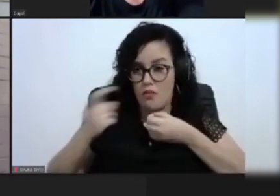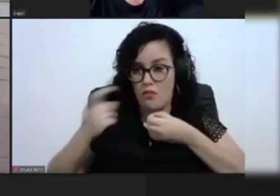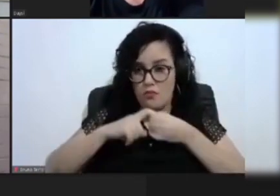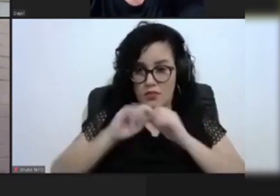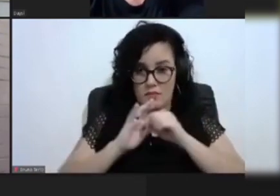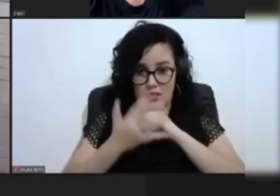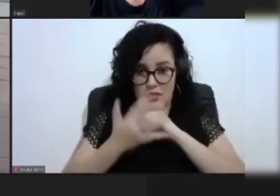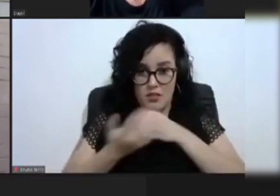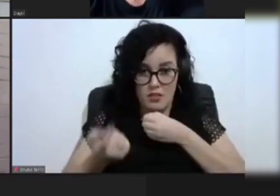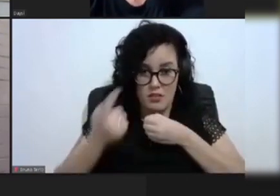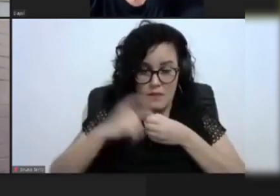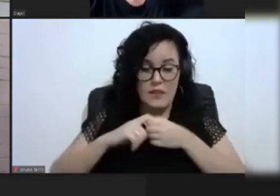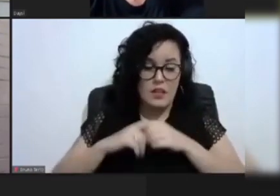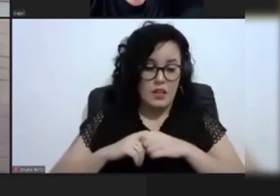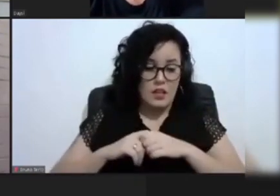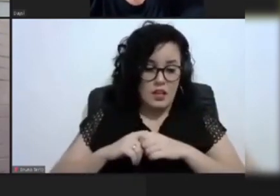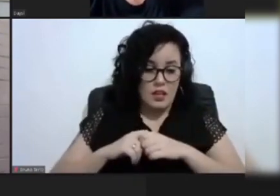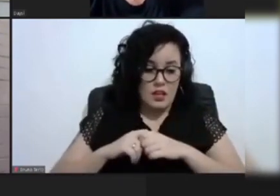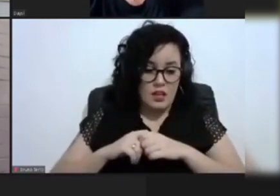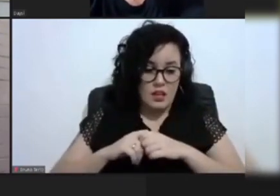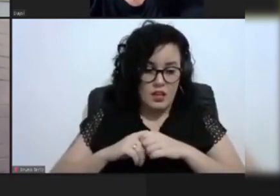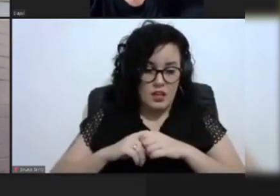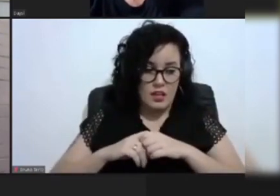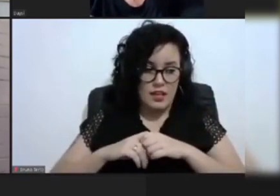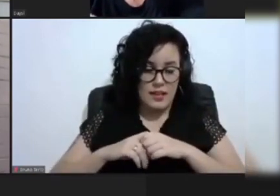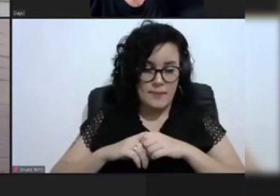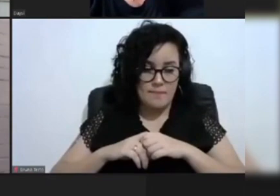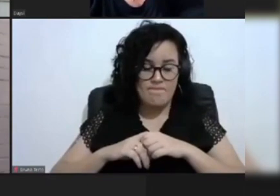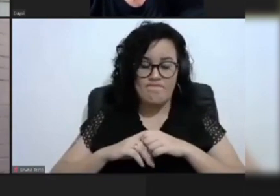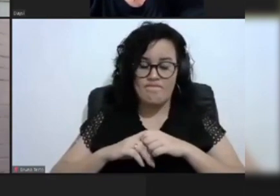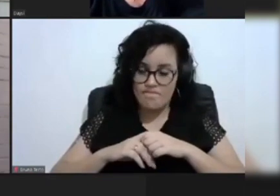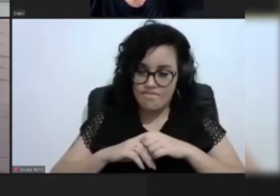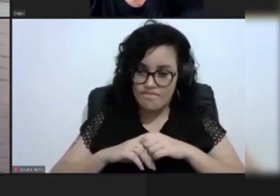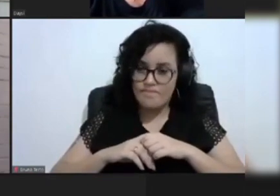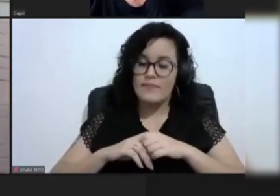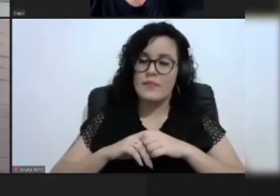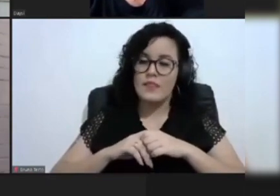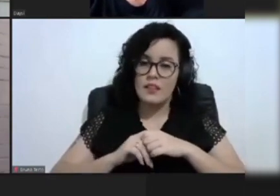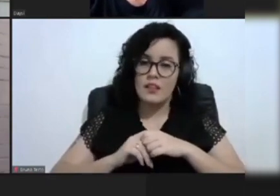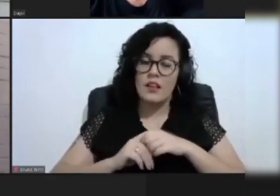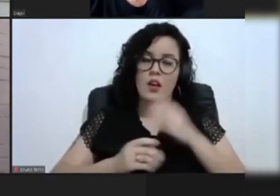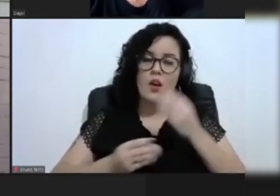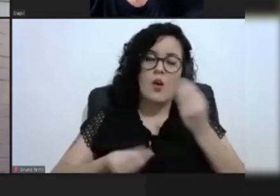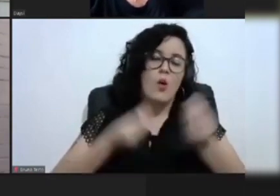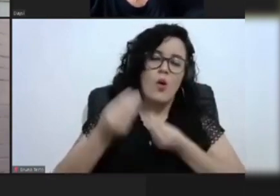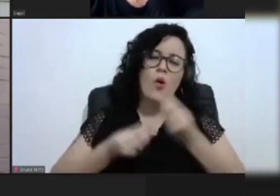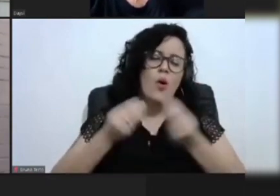do fascismo no Brasil, é a questão de como a direita